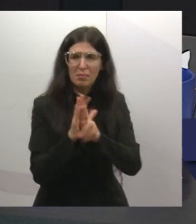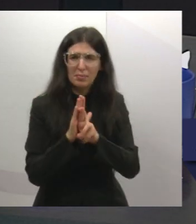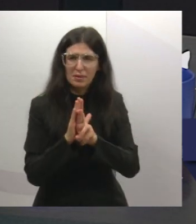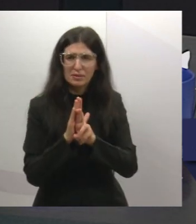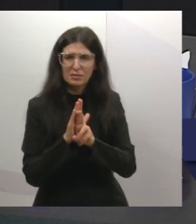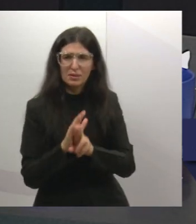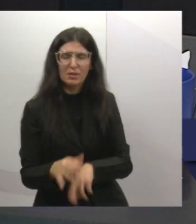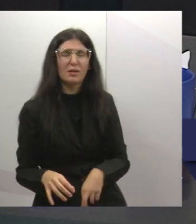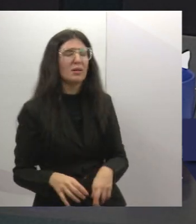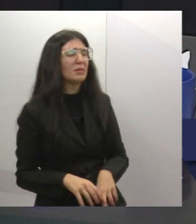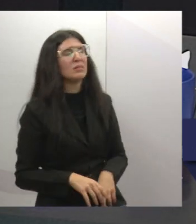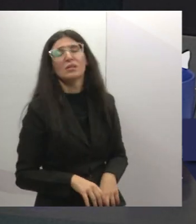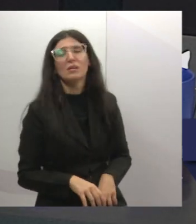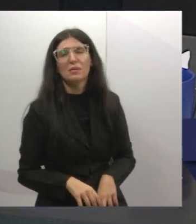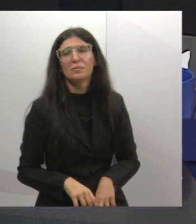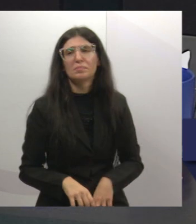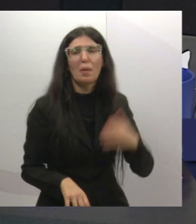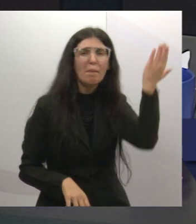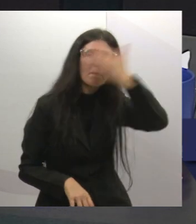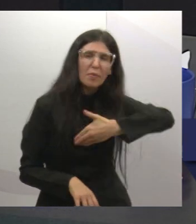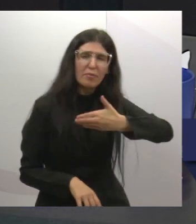Porque, querendo ou não,